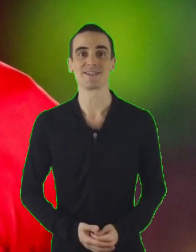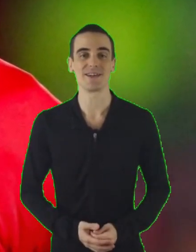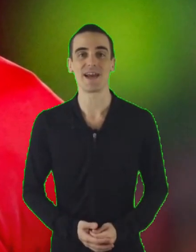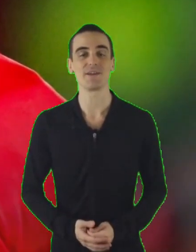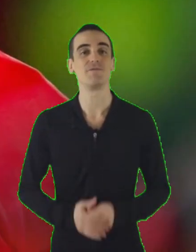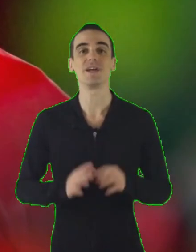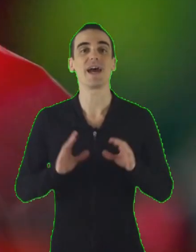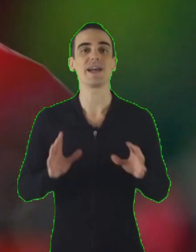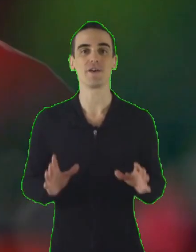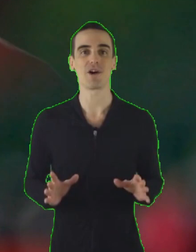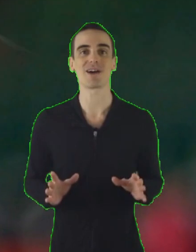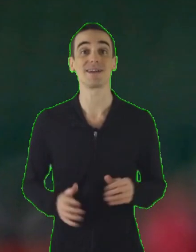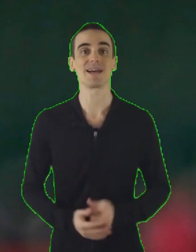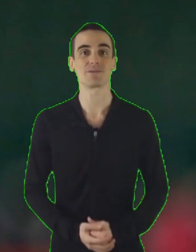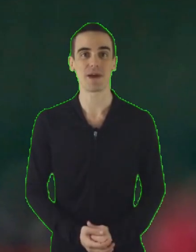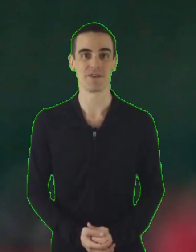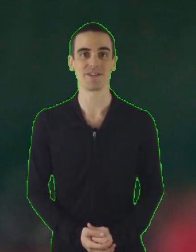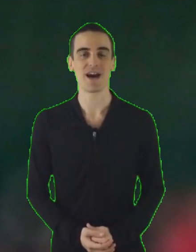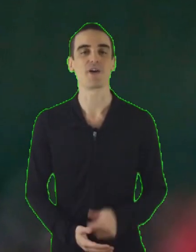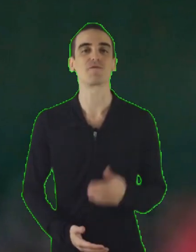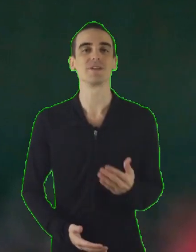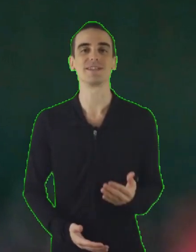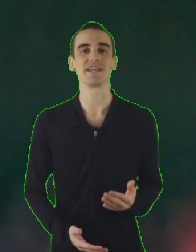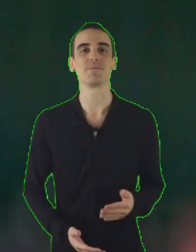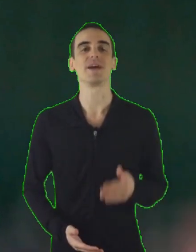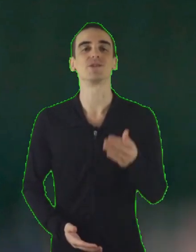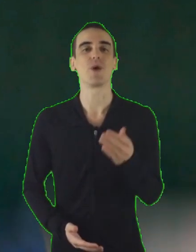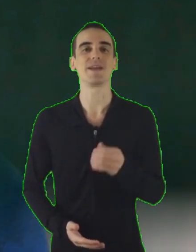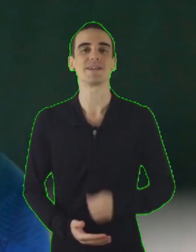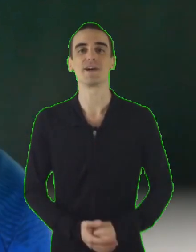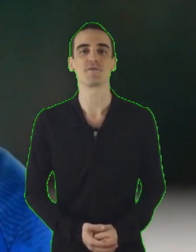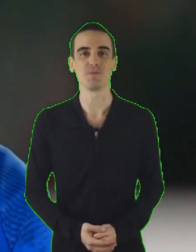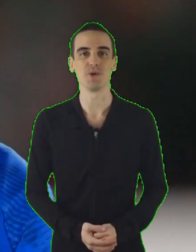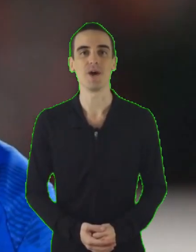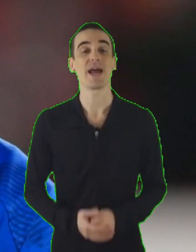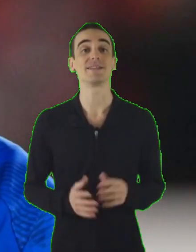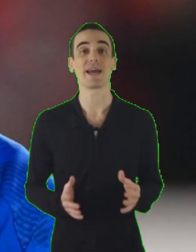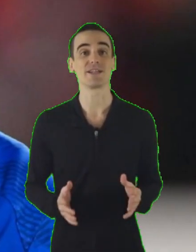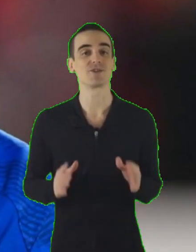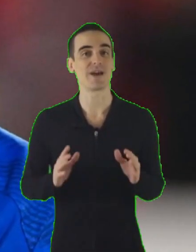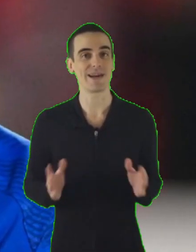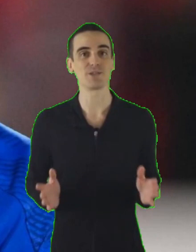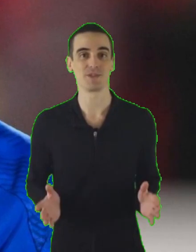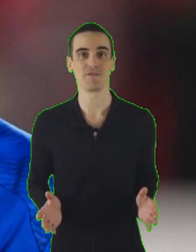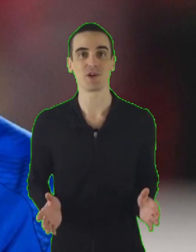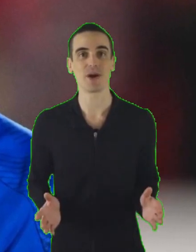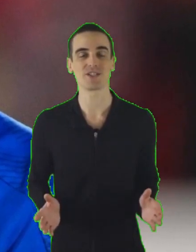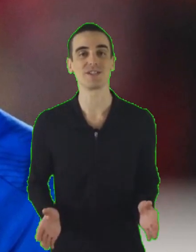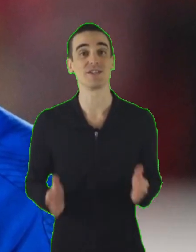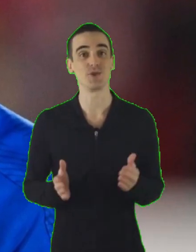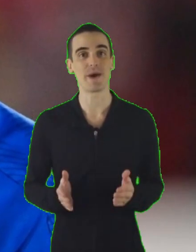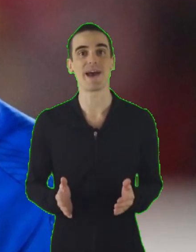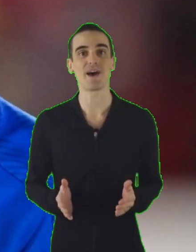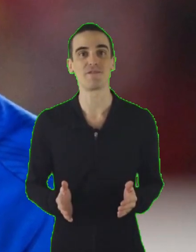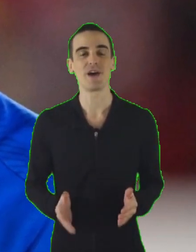próxima janela de transferências. Scarpa é um jogador versátil, que pode atuar em diversas posições no meio-campo. Ele é um bom